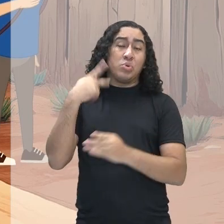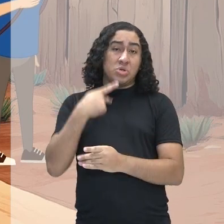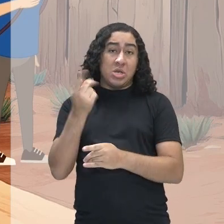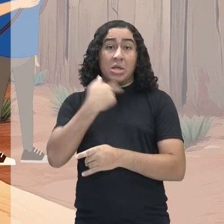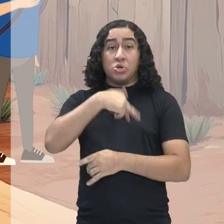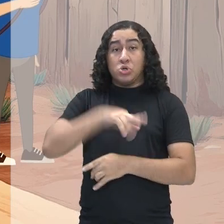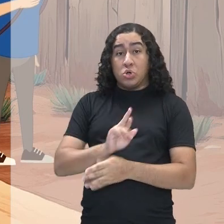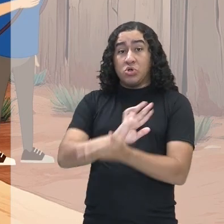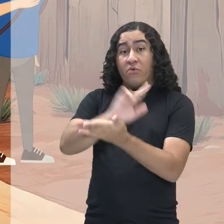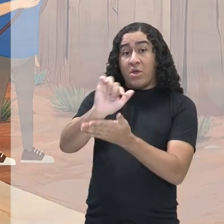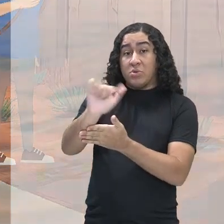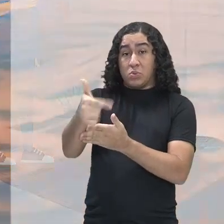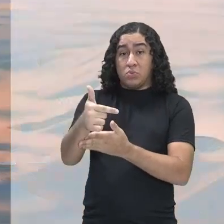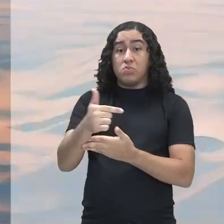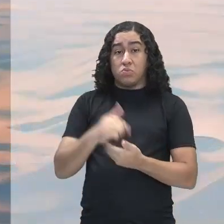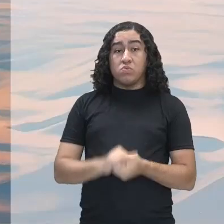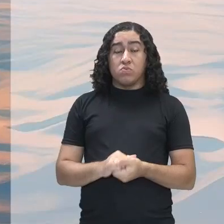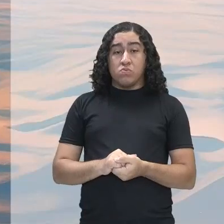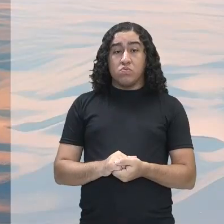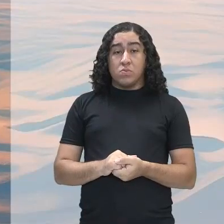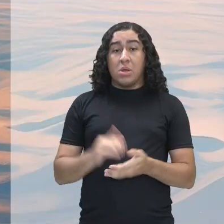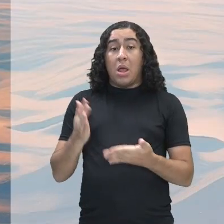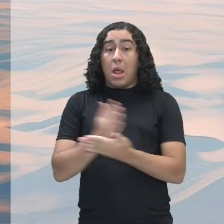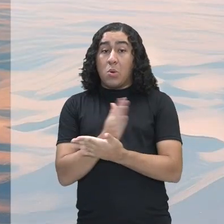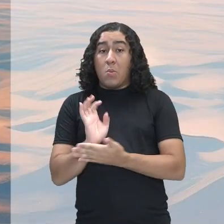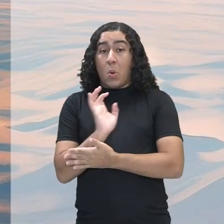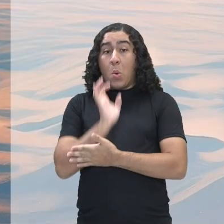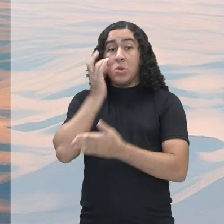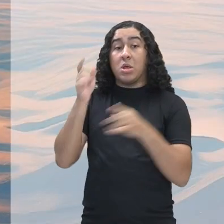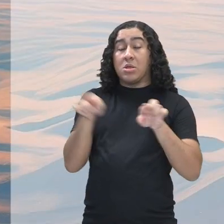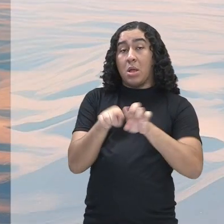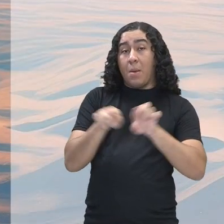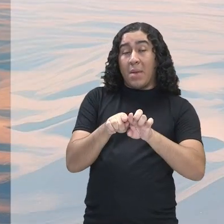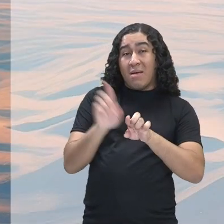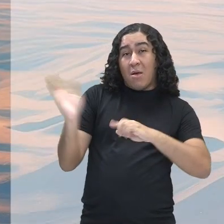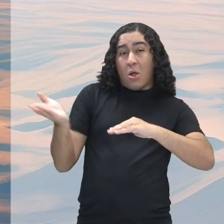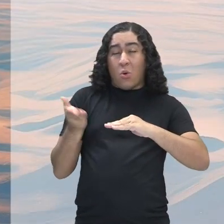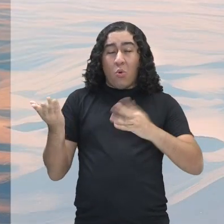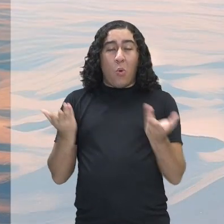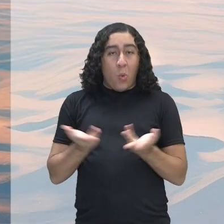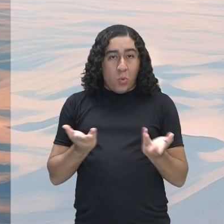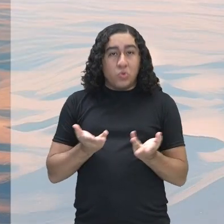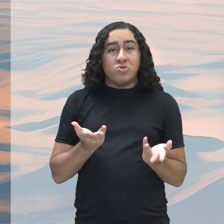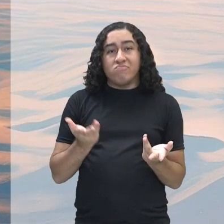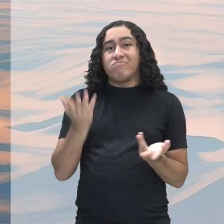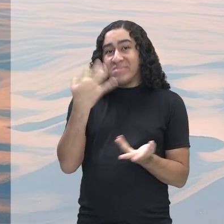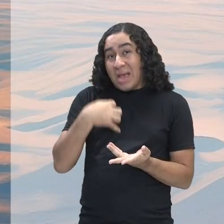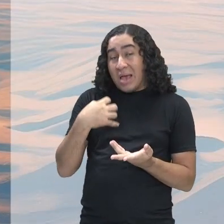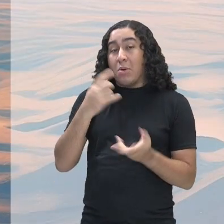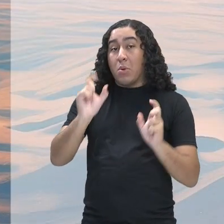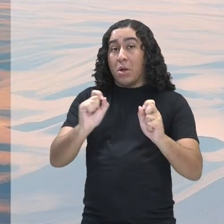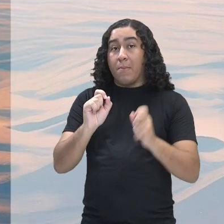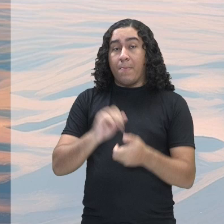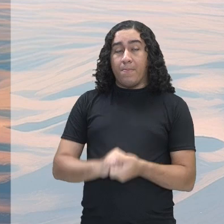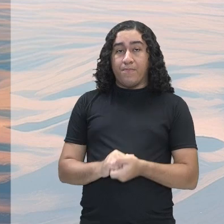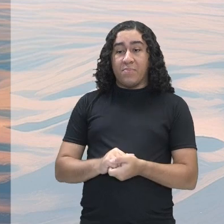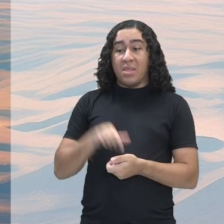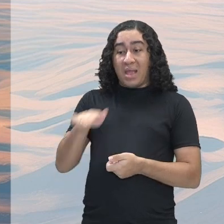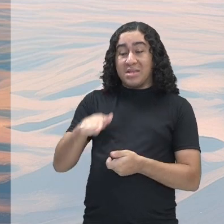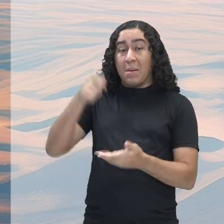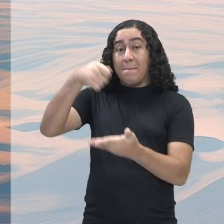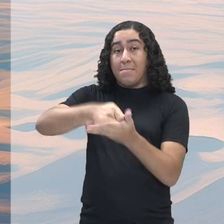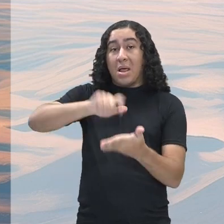outros tipos. Algumas das situações mais recentes e mais sérias é quando muitos migrantes pagam